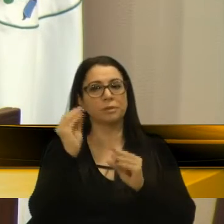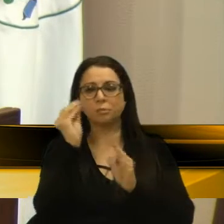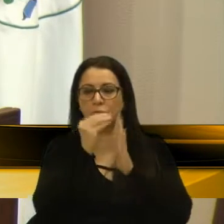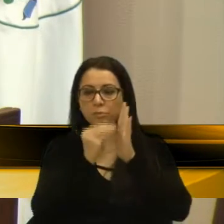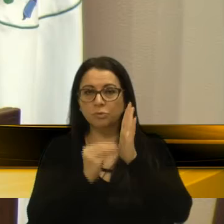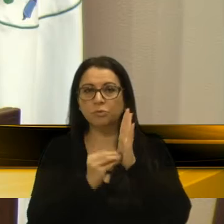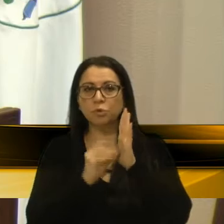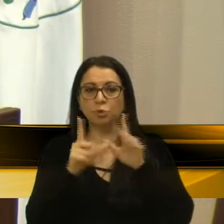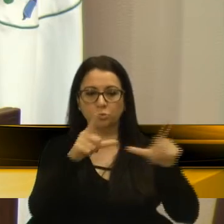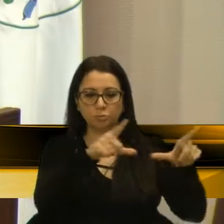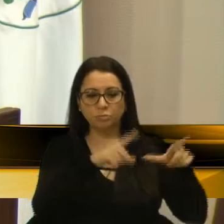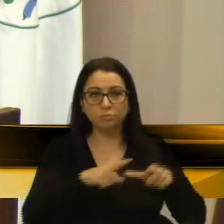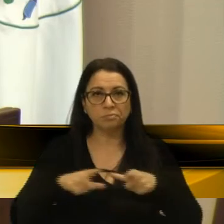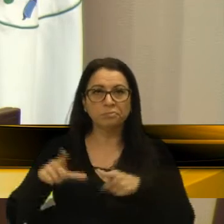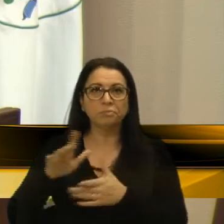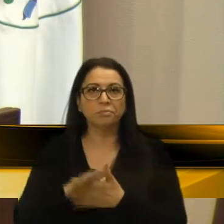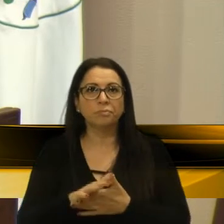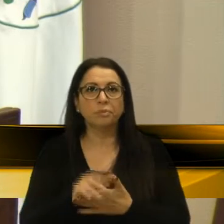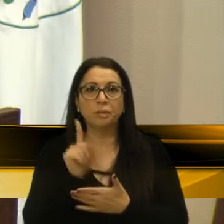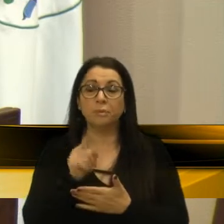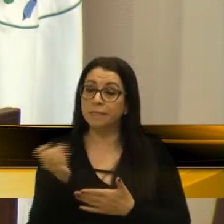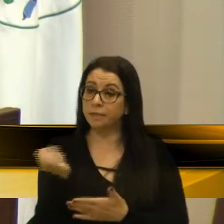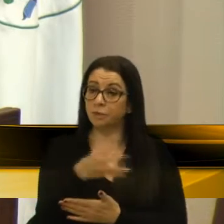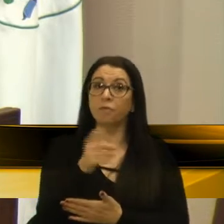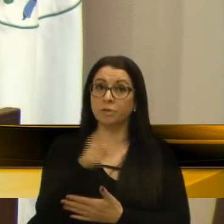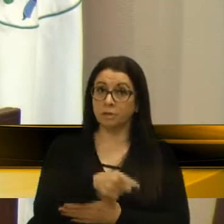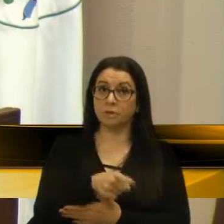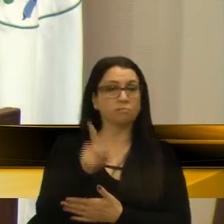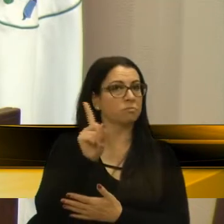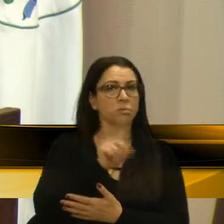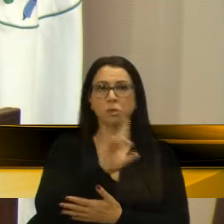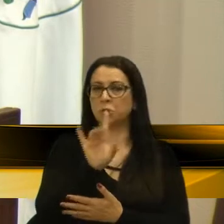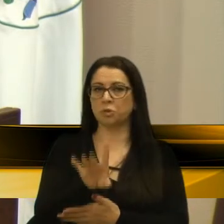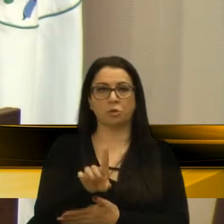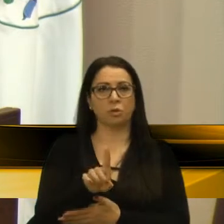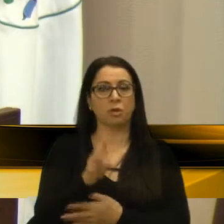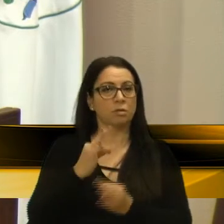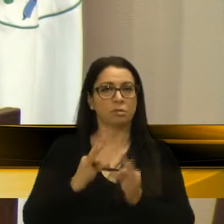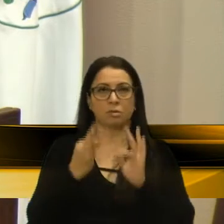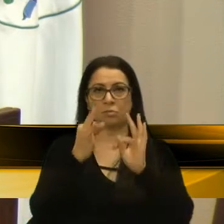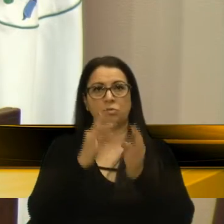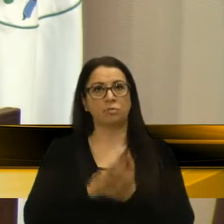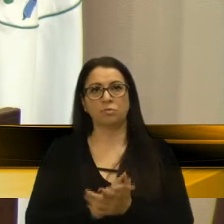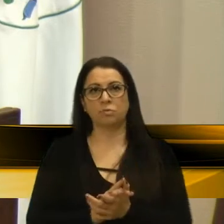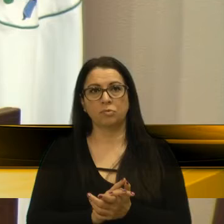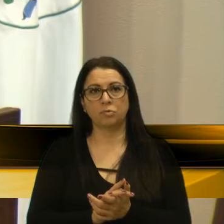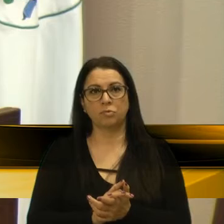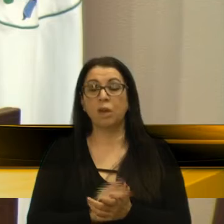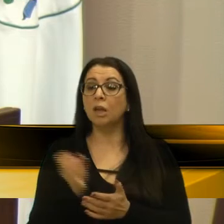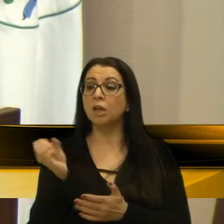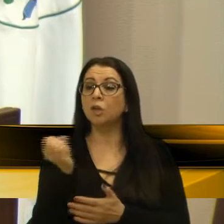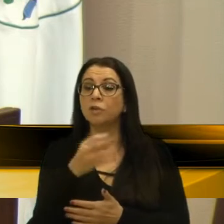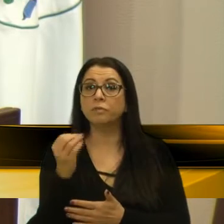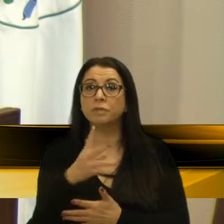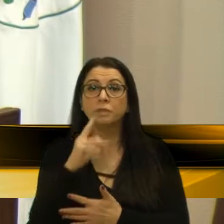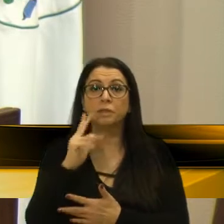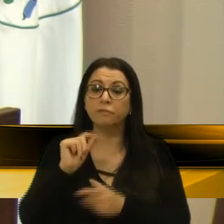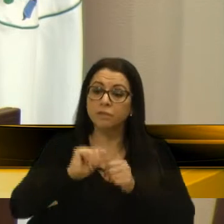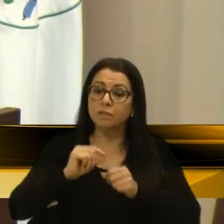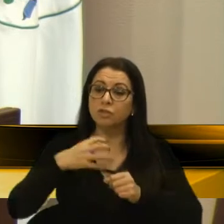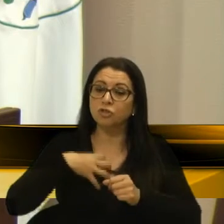os espaços. Mas a inovação não é somente tecnologia. Inovação é fazer de